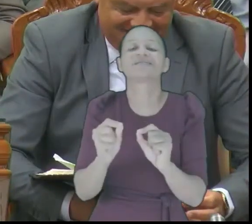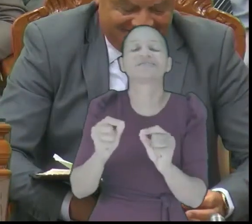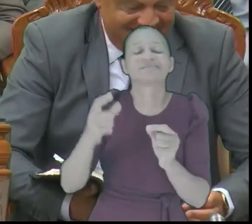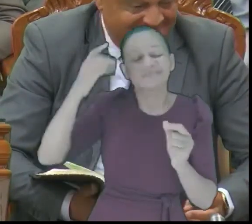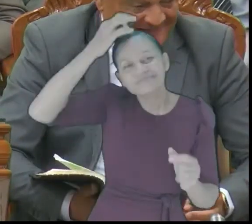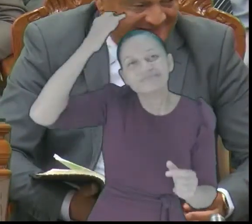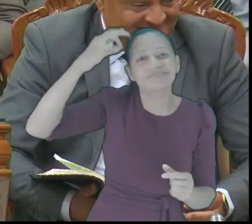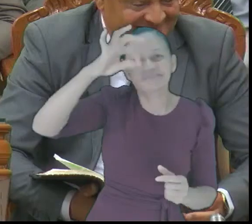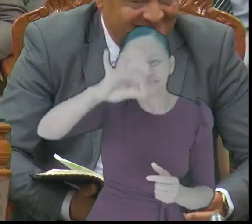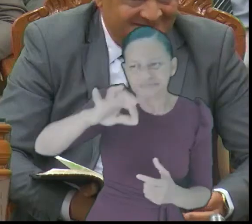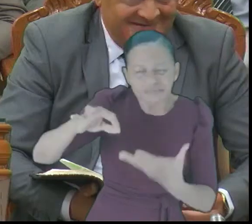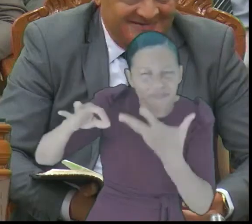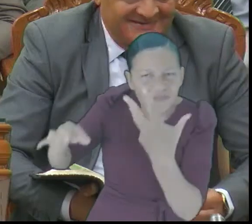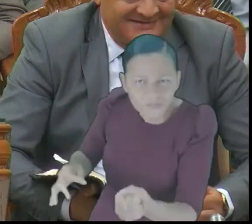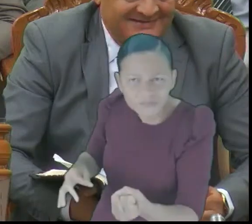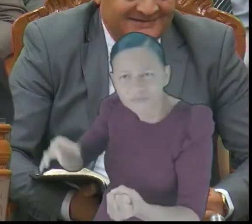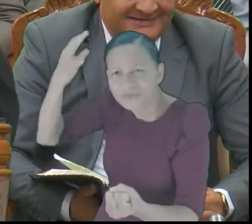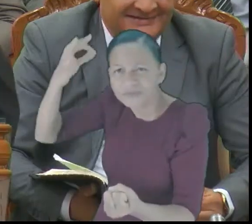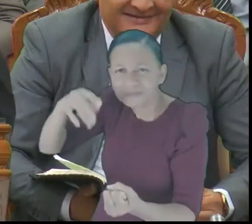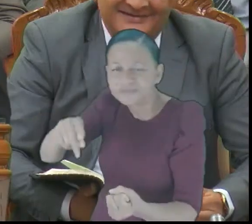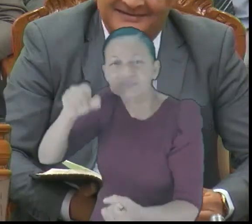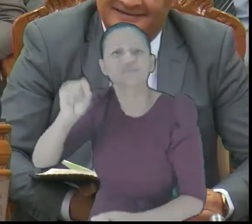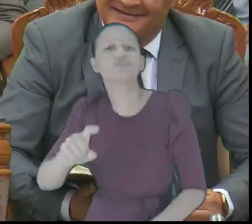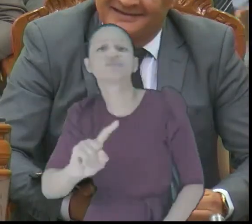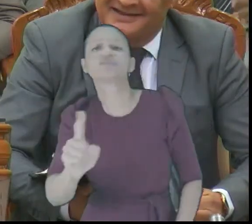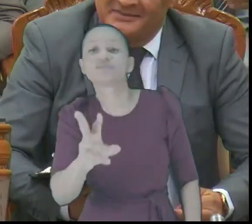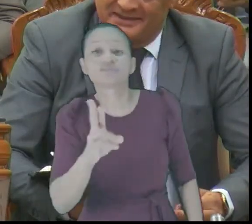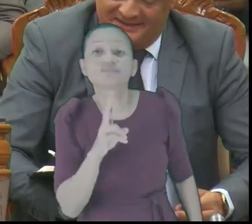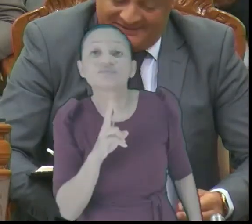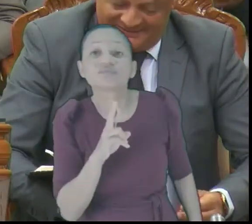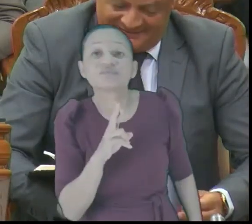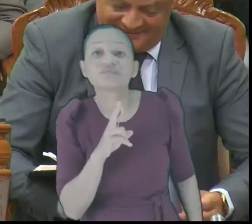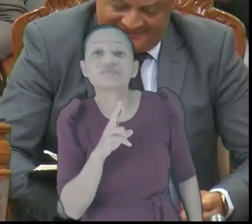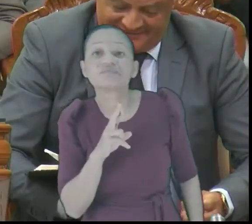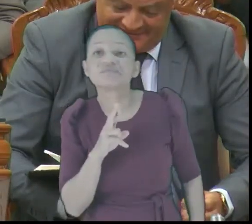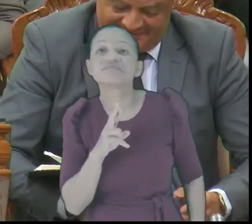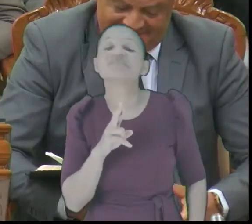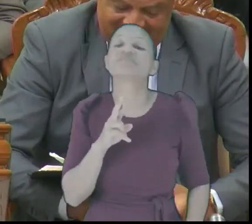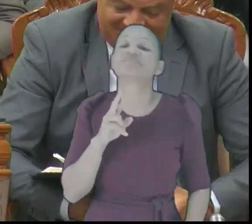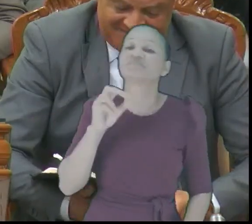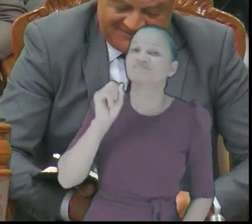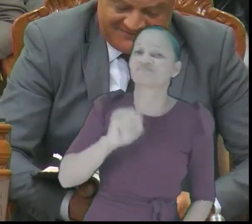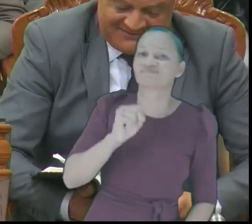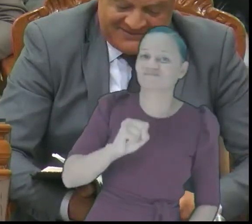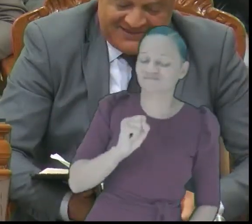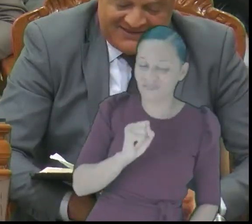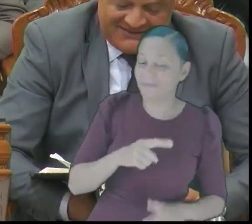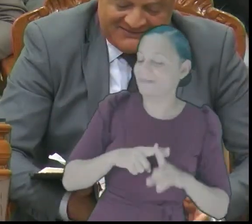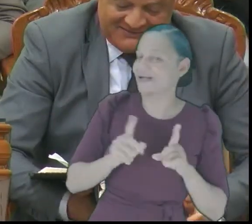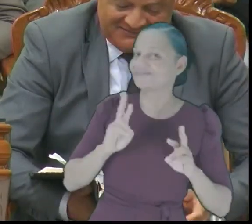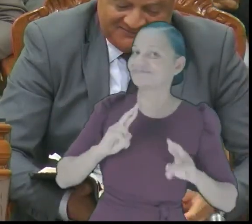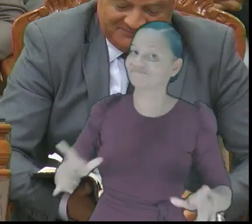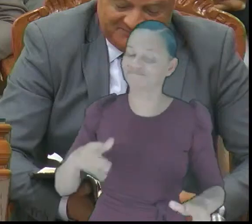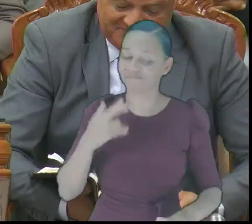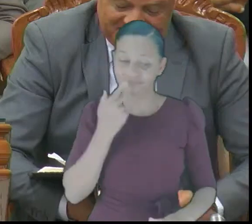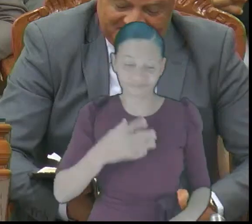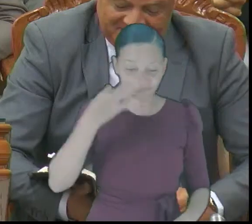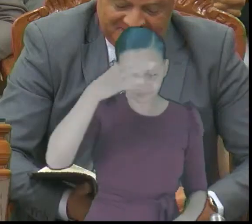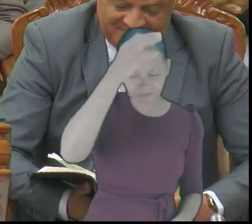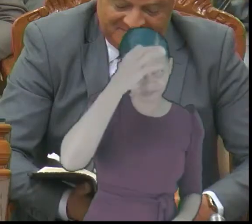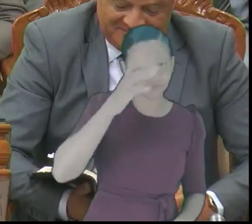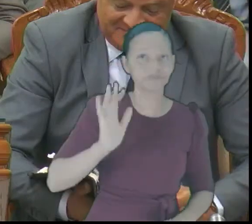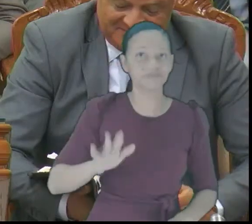Santo. E eles receberam o Espírito Santo? Sim ou não? Sim. Mas ali não era o batismo. Porque ele disse, depois disse,